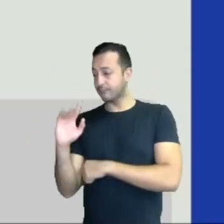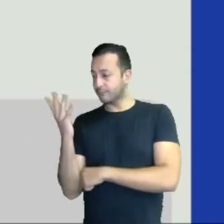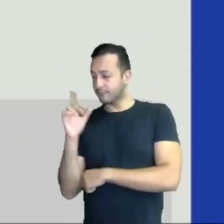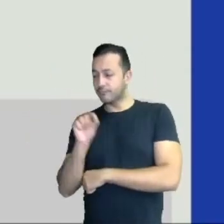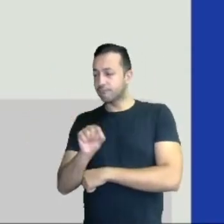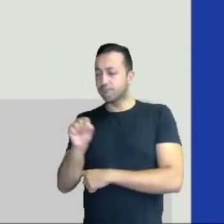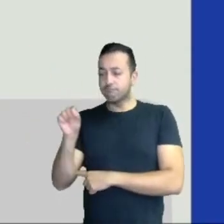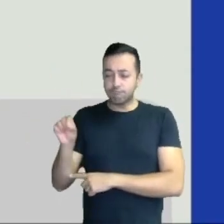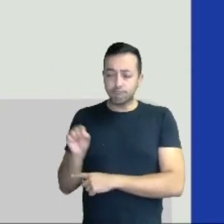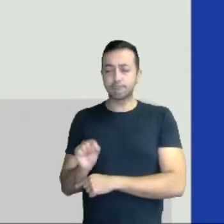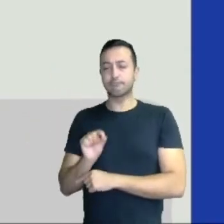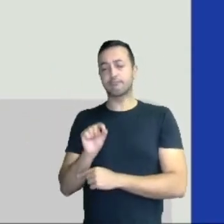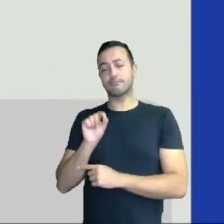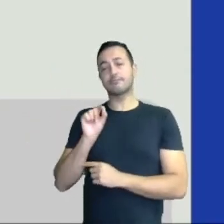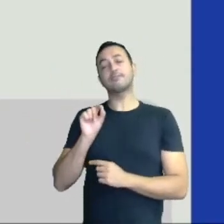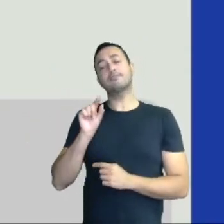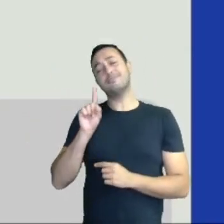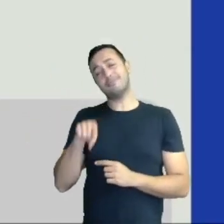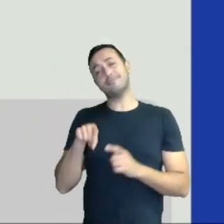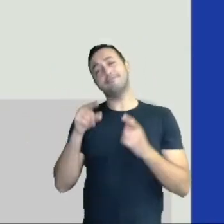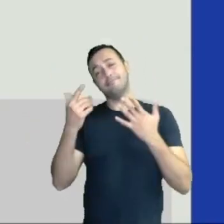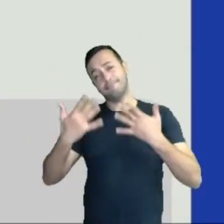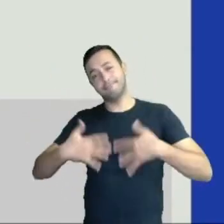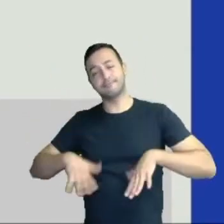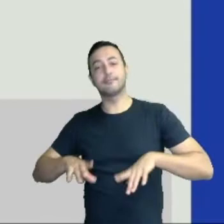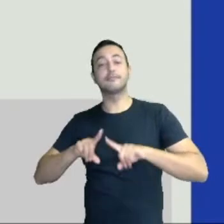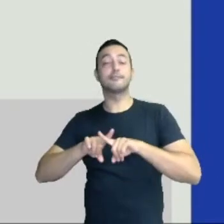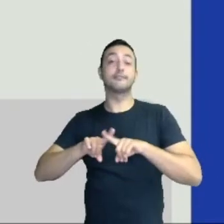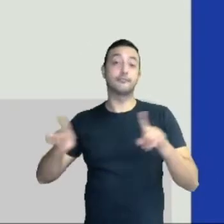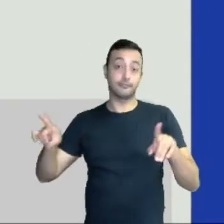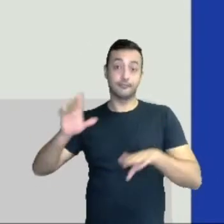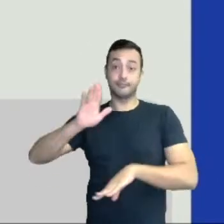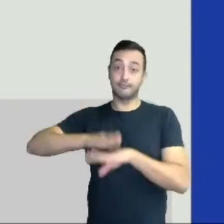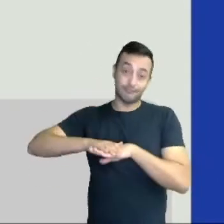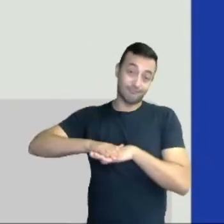árvores. Ali são pontos de paisagem natural. Porém, o que